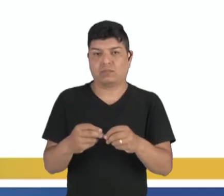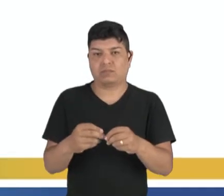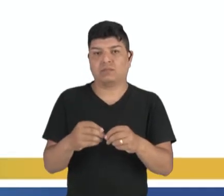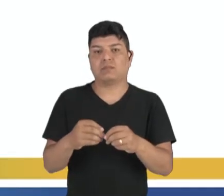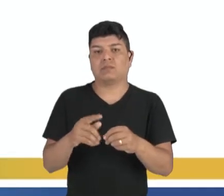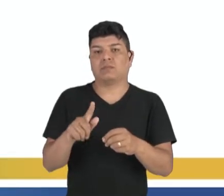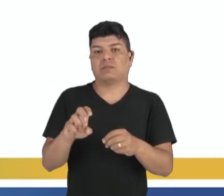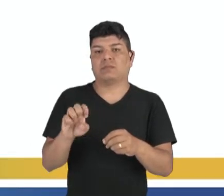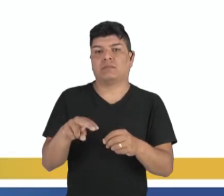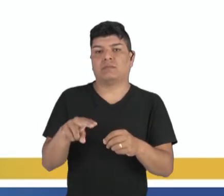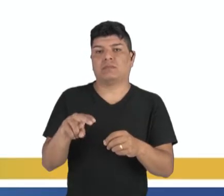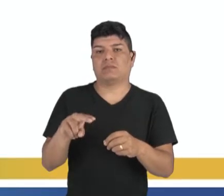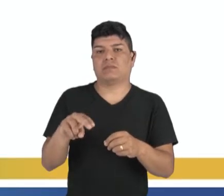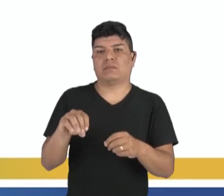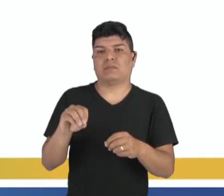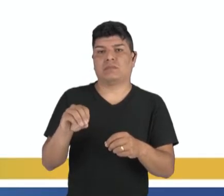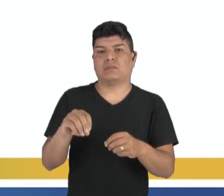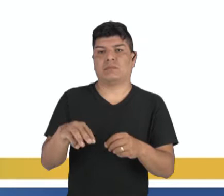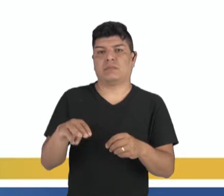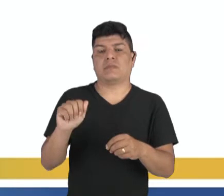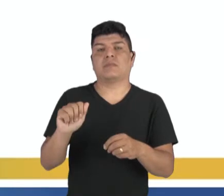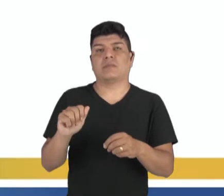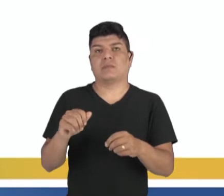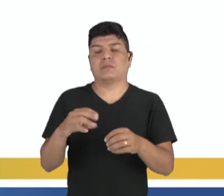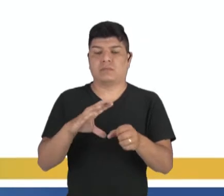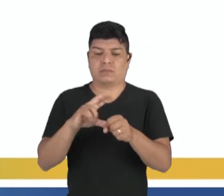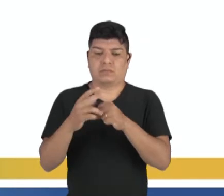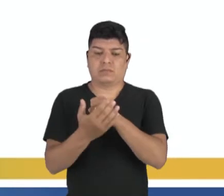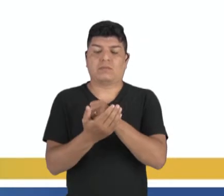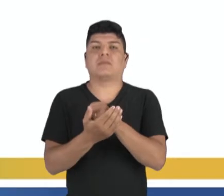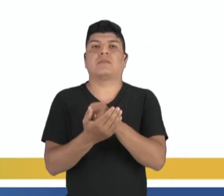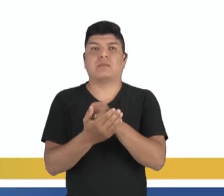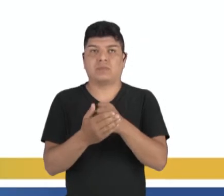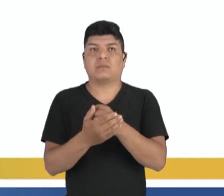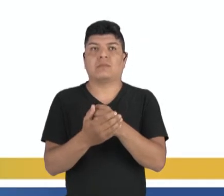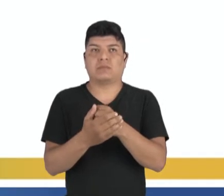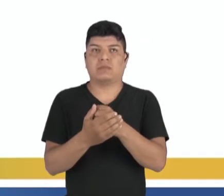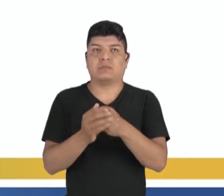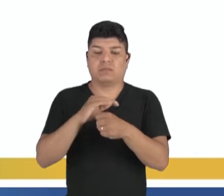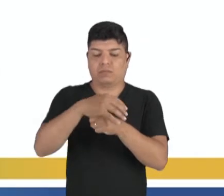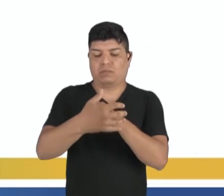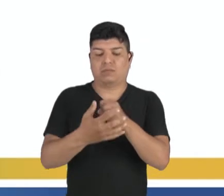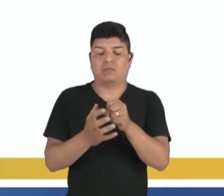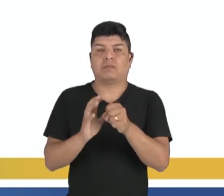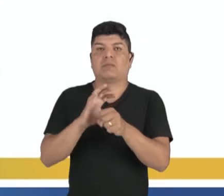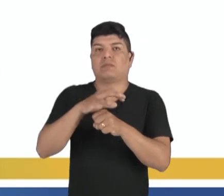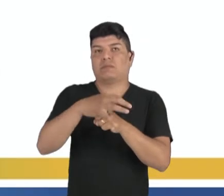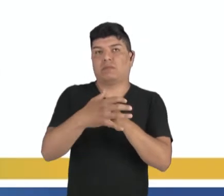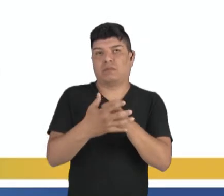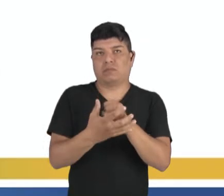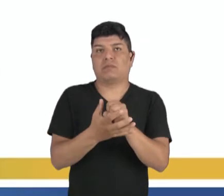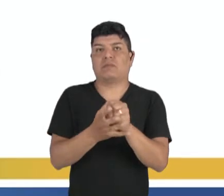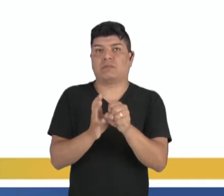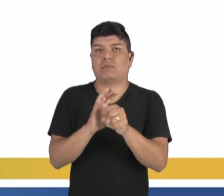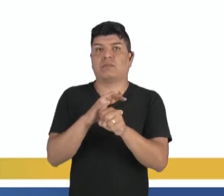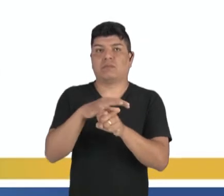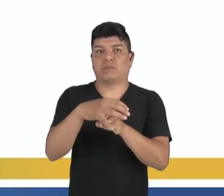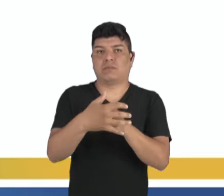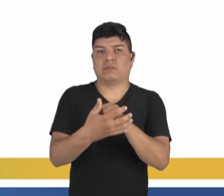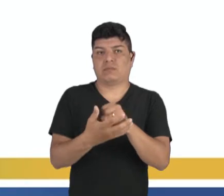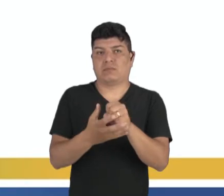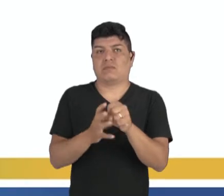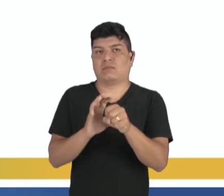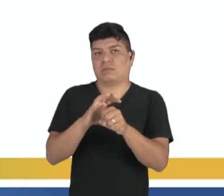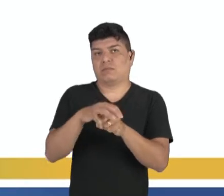genoma do vírus, e ele possui aí esse envelope também, que é um revestimento que vai estar recobrindo aí